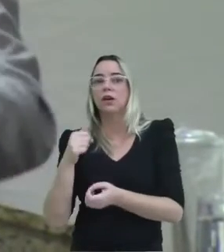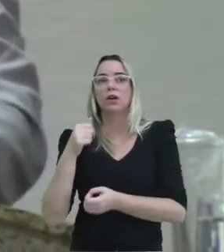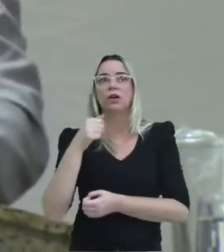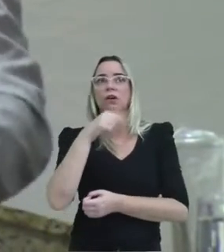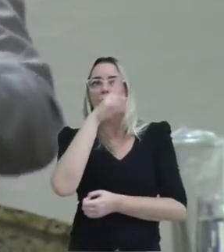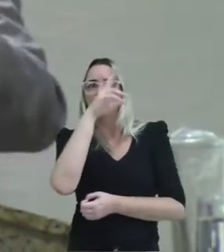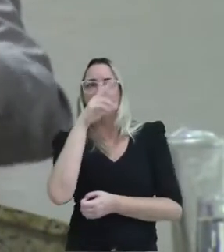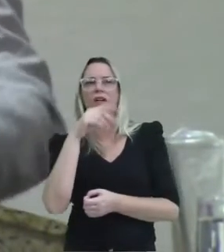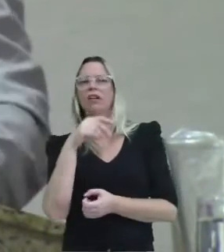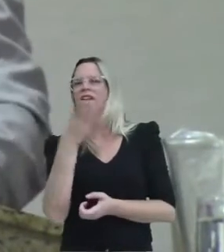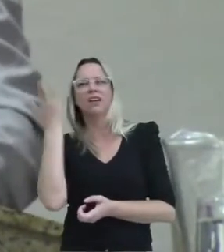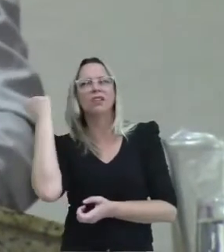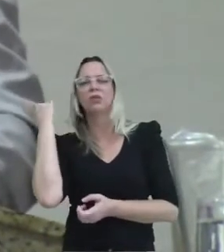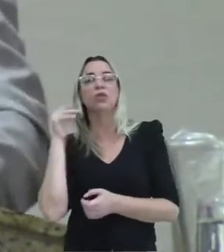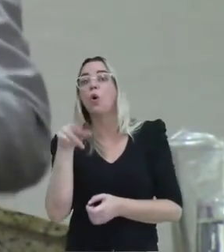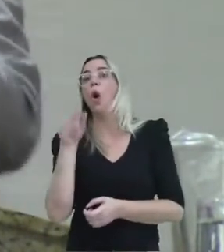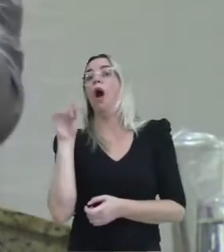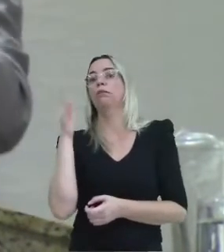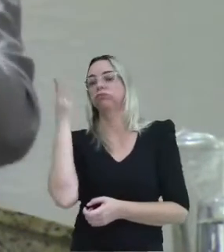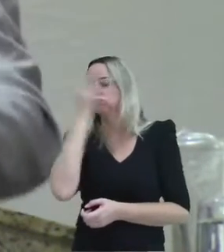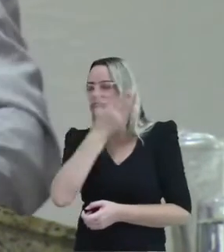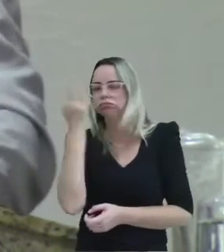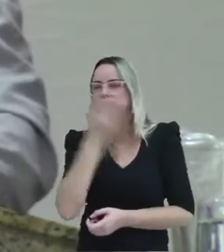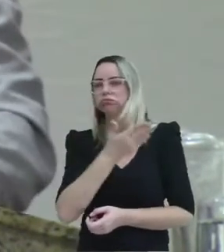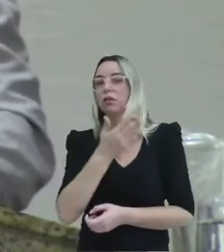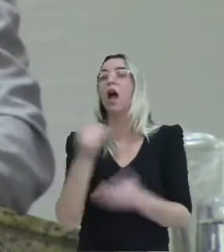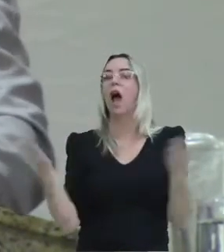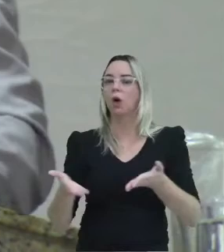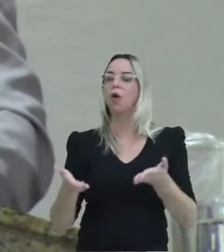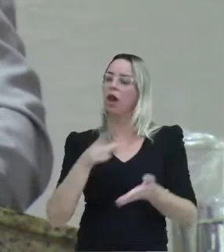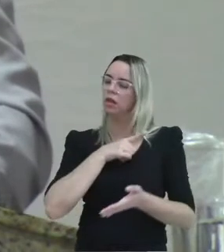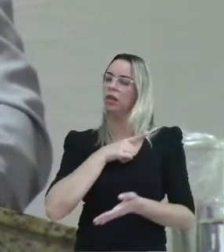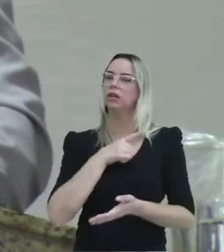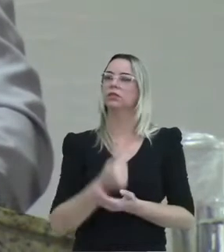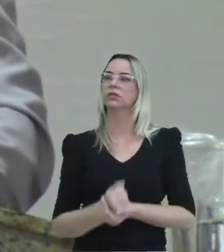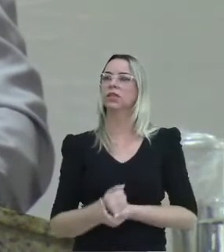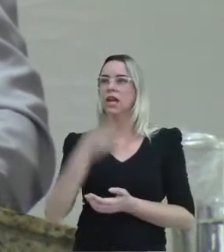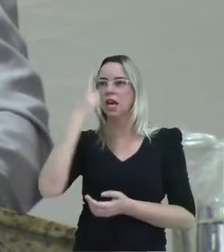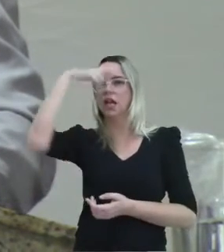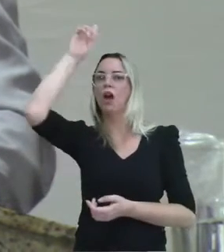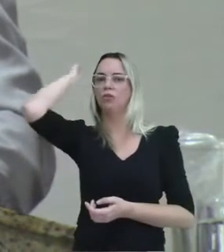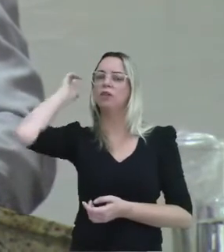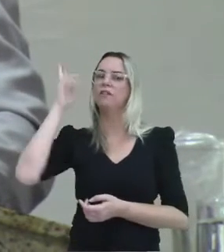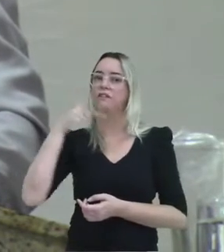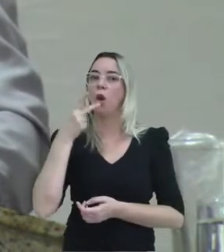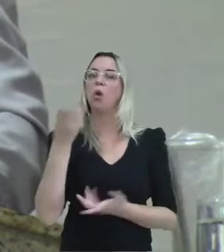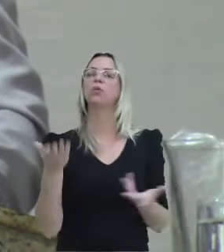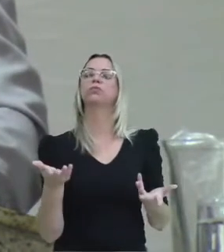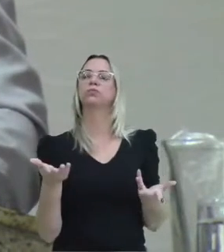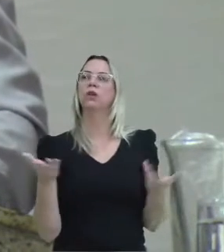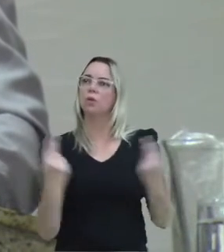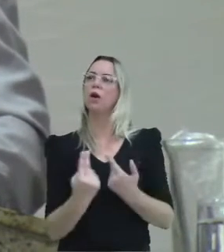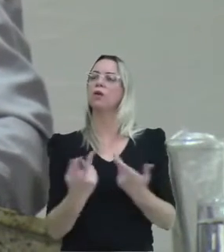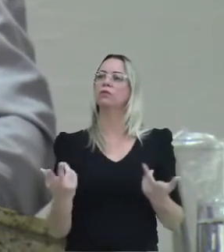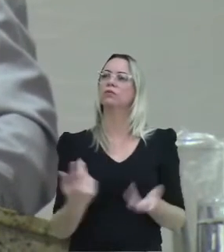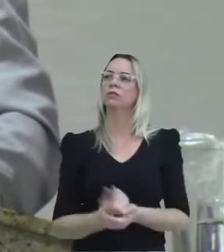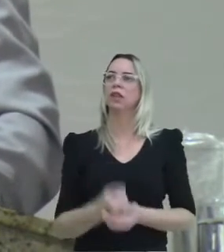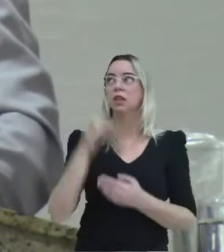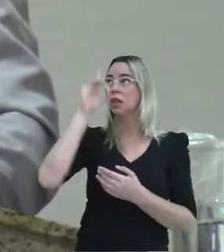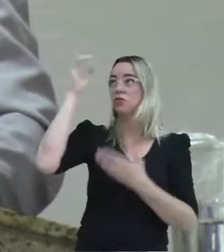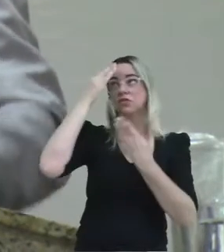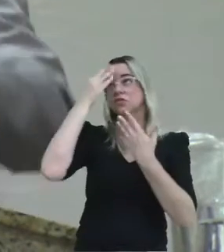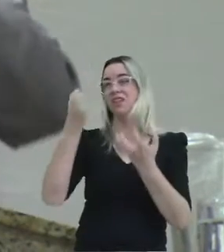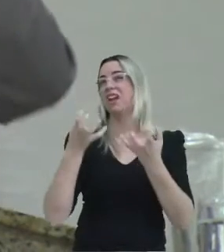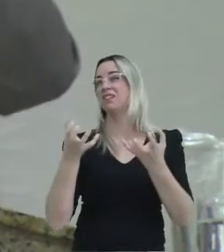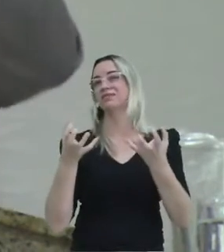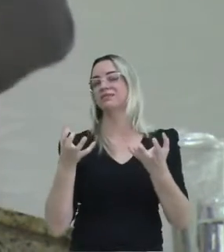a gente estamos aqui votado pelo povo, como diz o vereador Rinaldo, e a gente estamos aí, se Deus quiser, vai